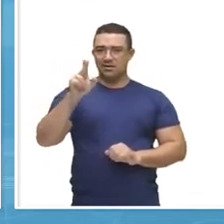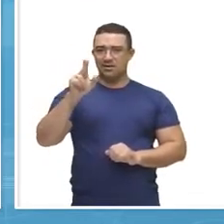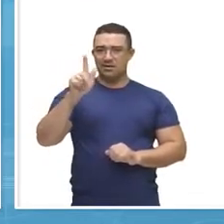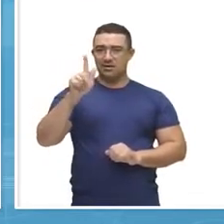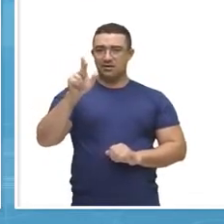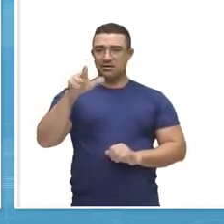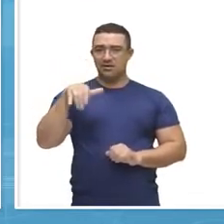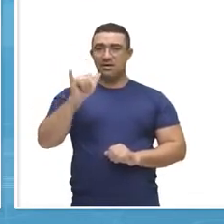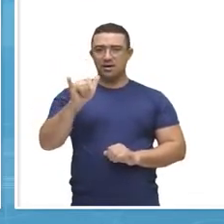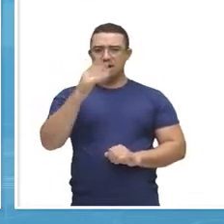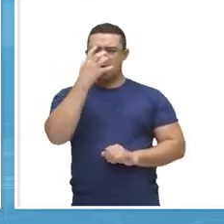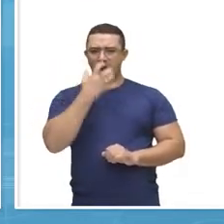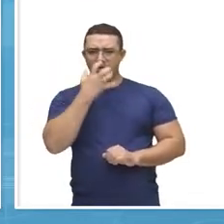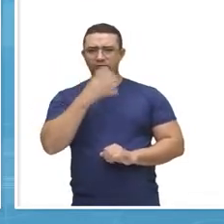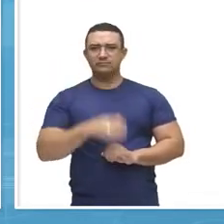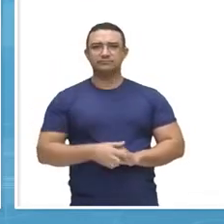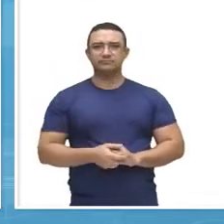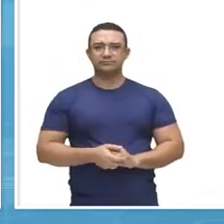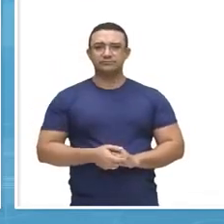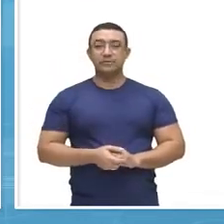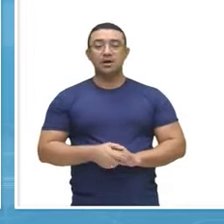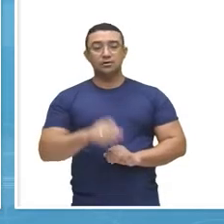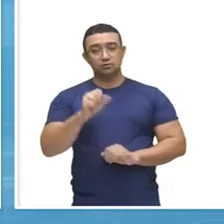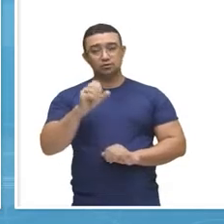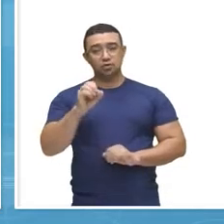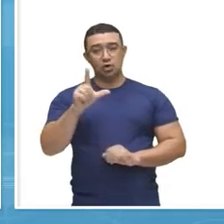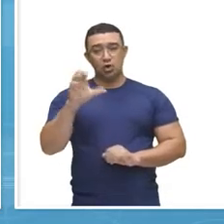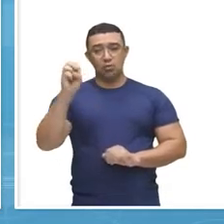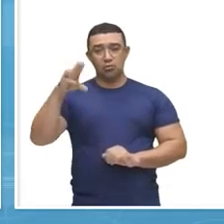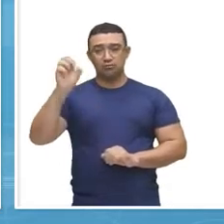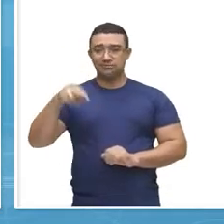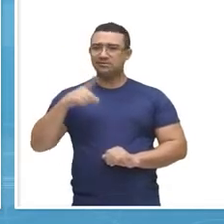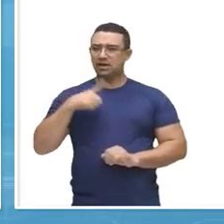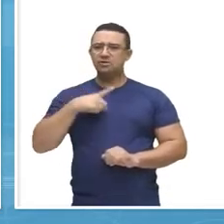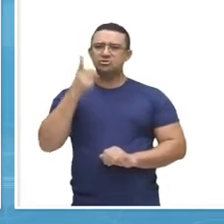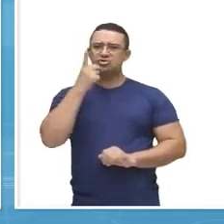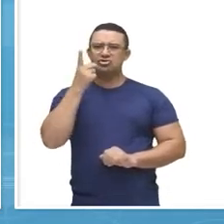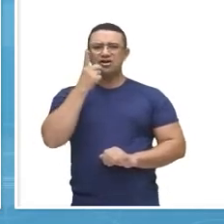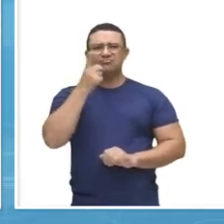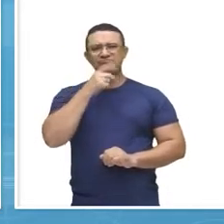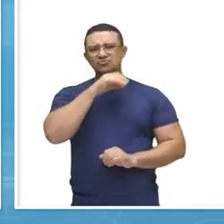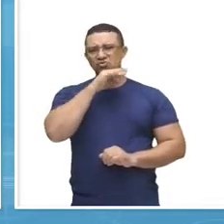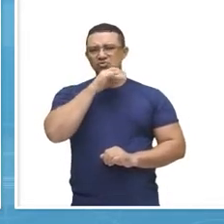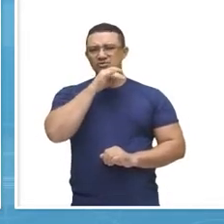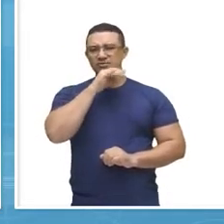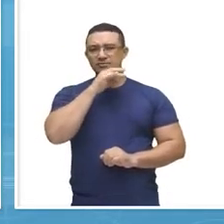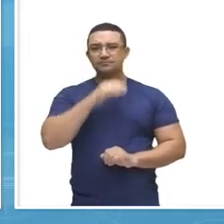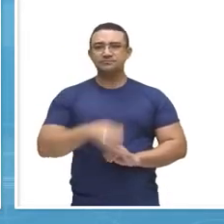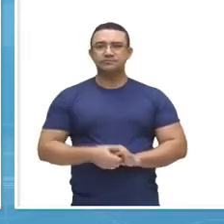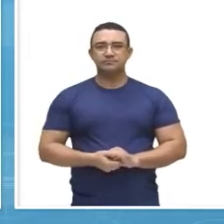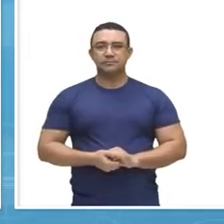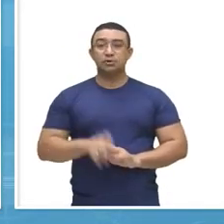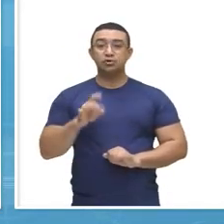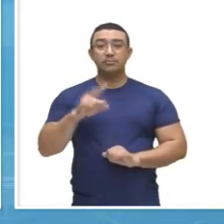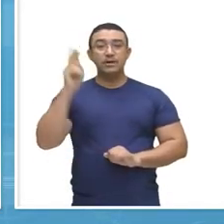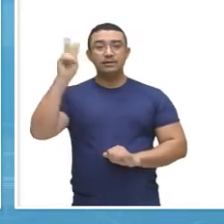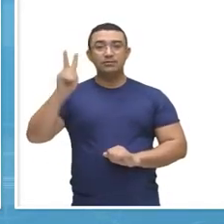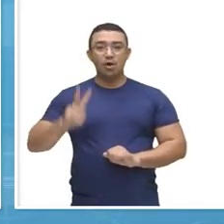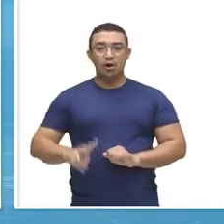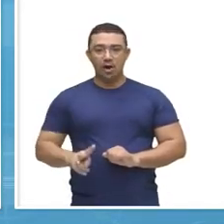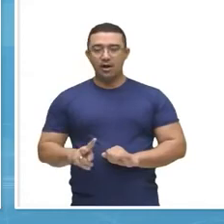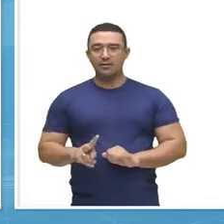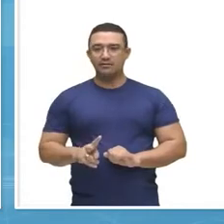O Solomon está tendo um dia terrível. Então esse aí é o nosso Understanding the Story, né? A história,